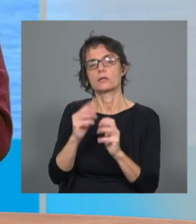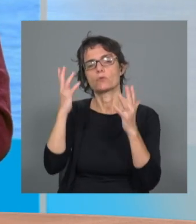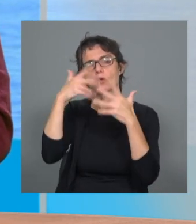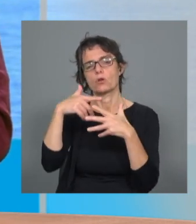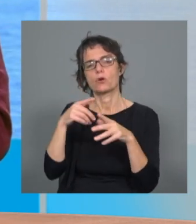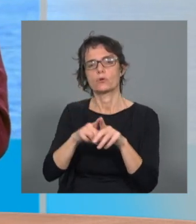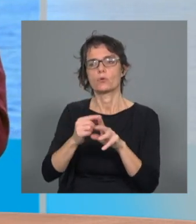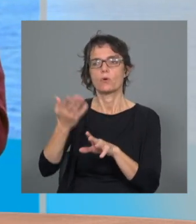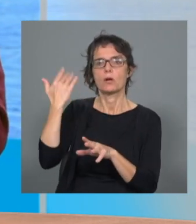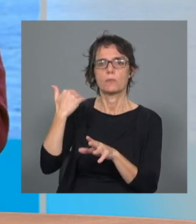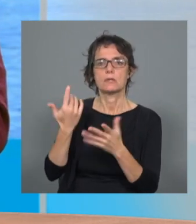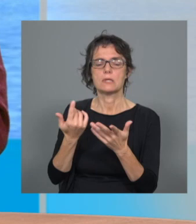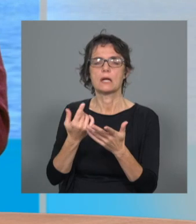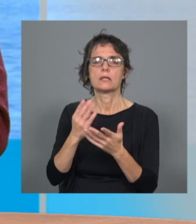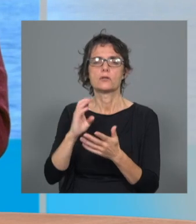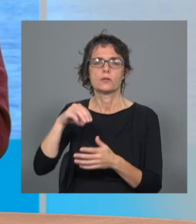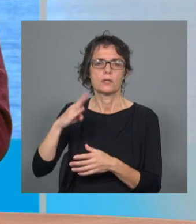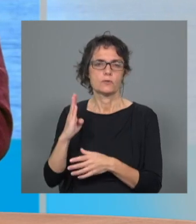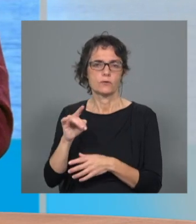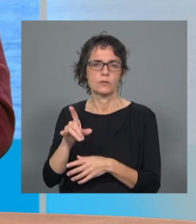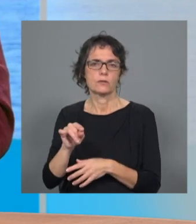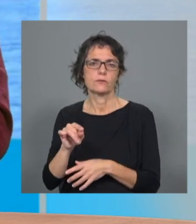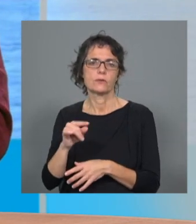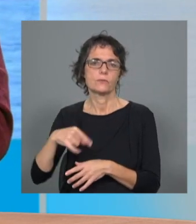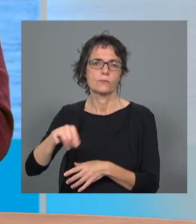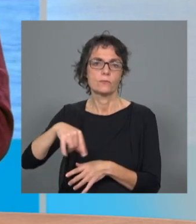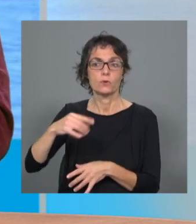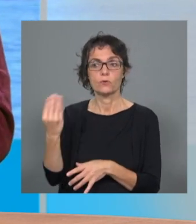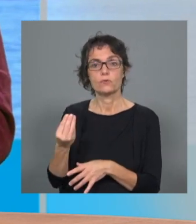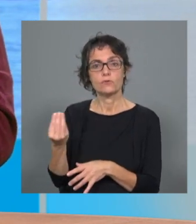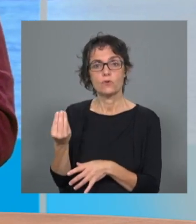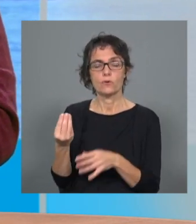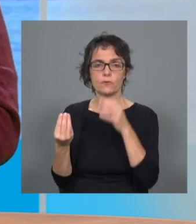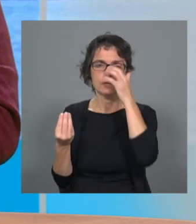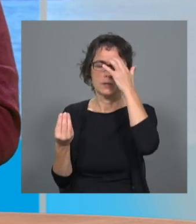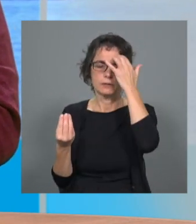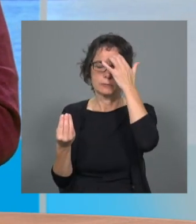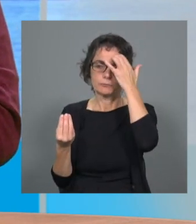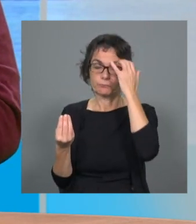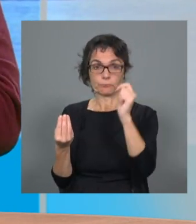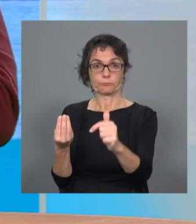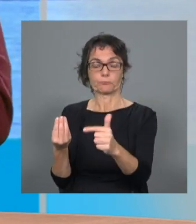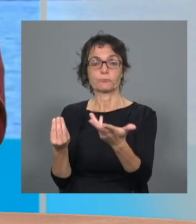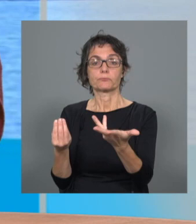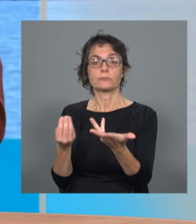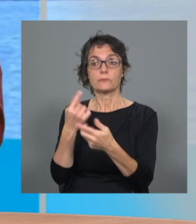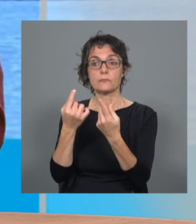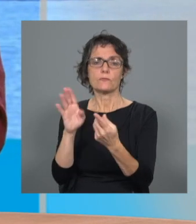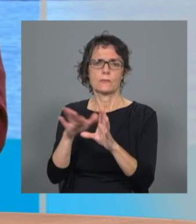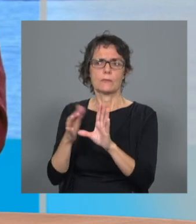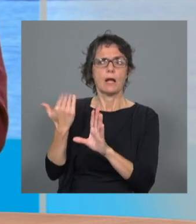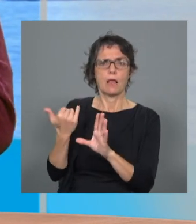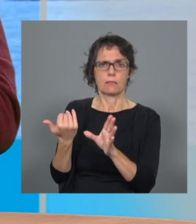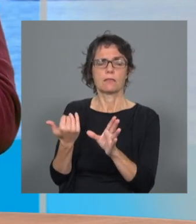edições internacionais da JMJ, também para que os nossos jovens, e tendo consciência que alguns já terão participado em algumas